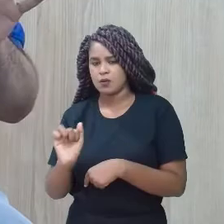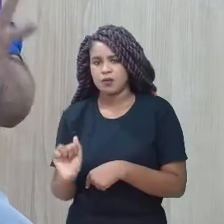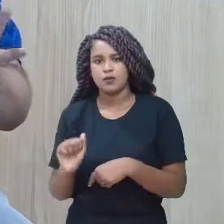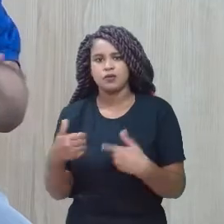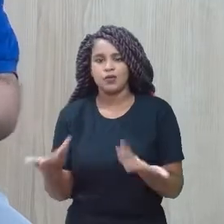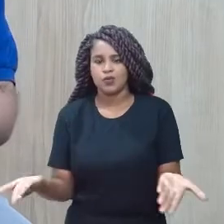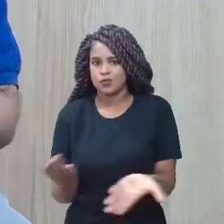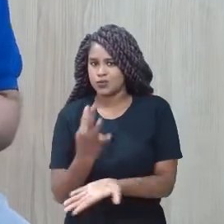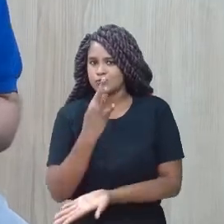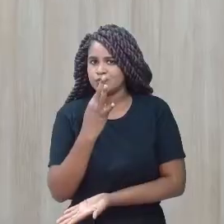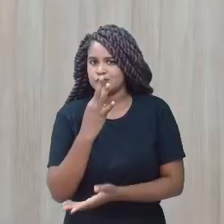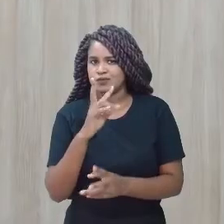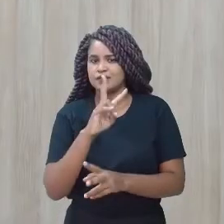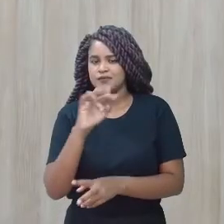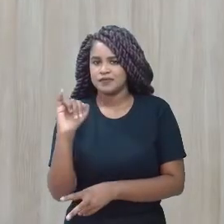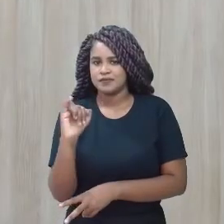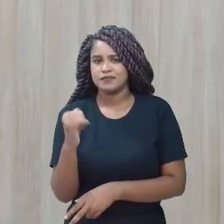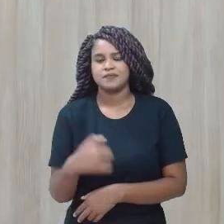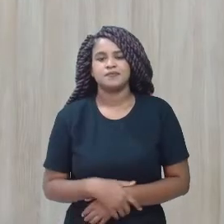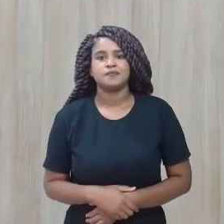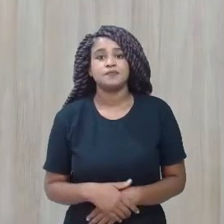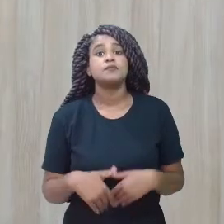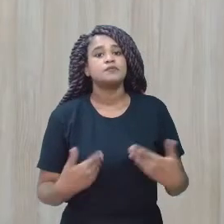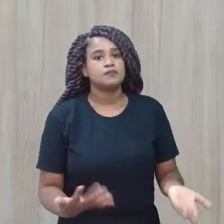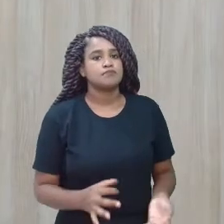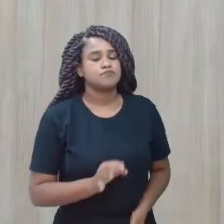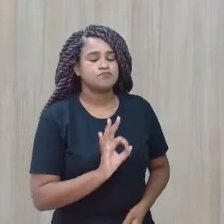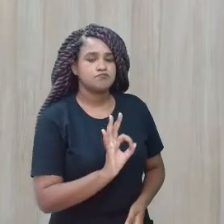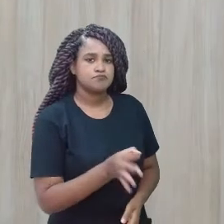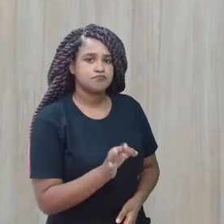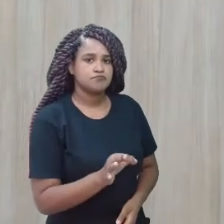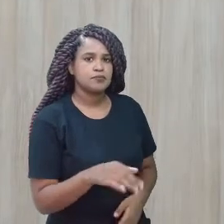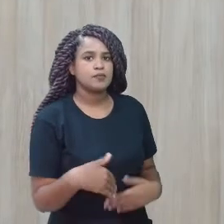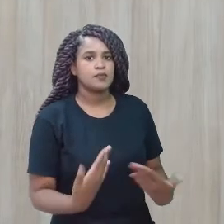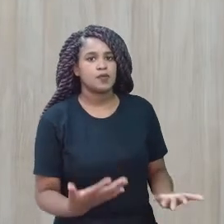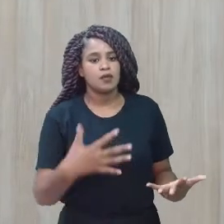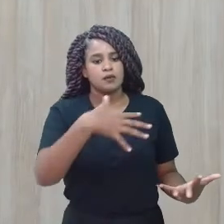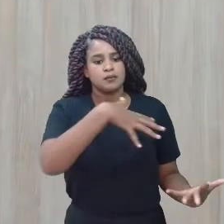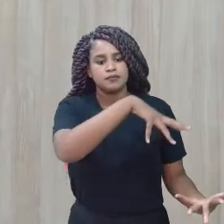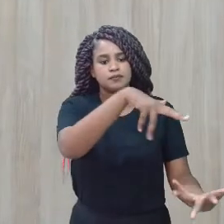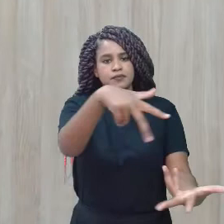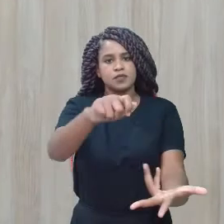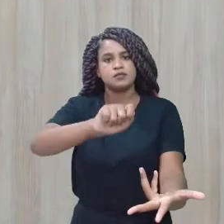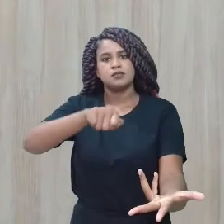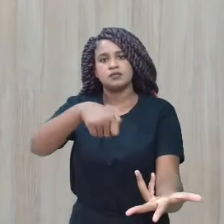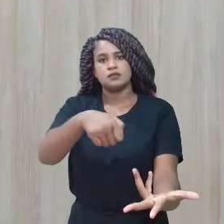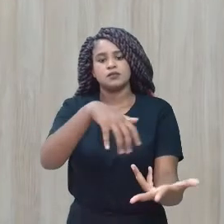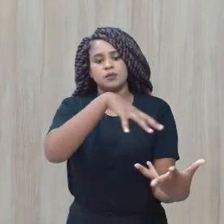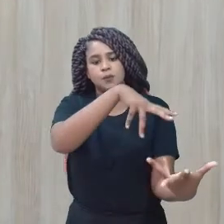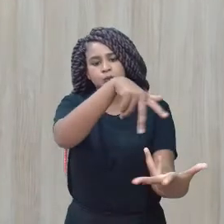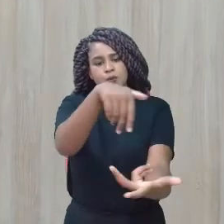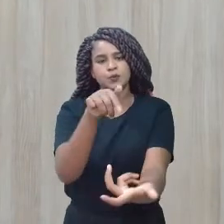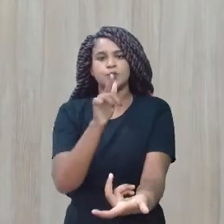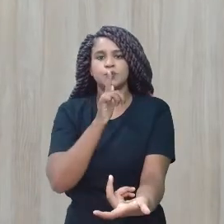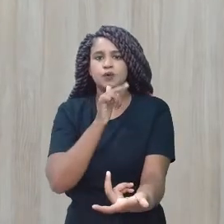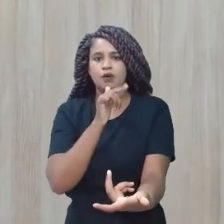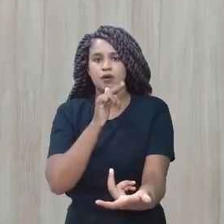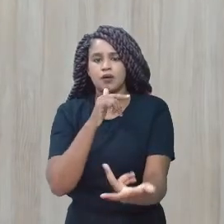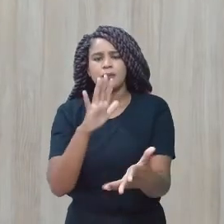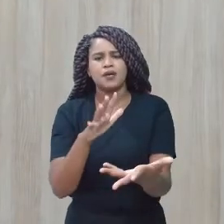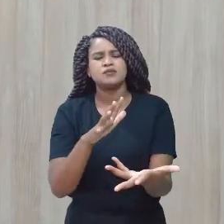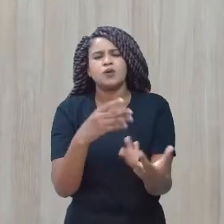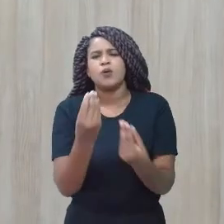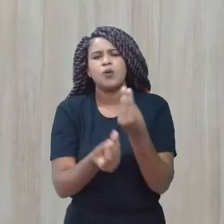de hoje. Exatamente, A gente chama aí o nosso planeta Terra de planeta Água, mas como é distribuída